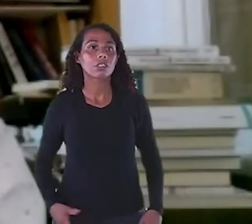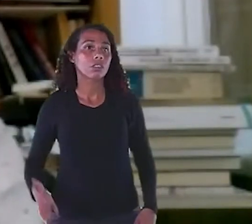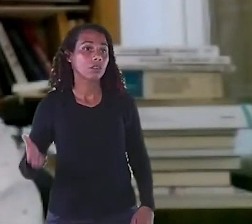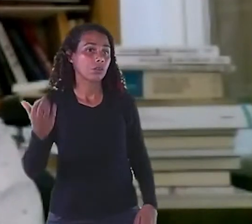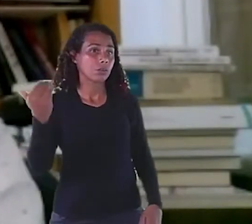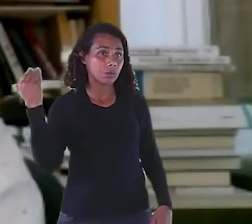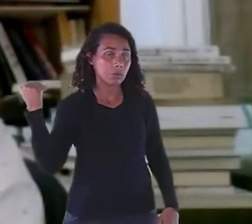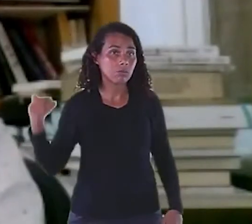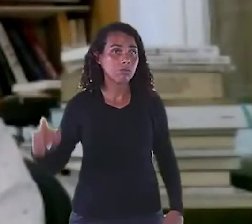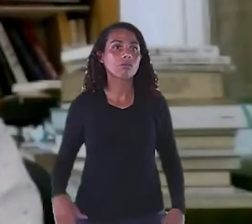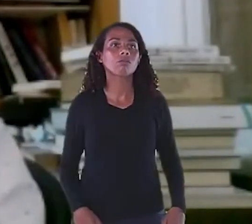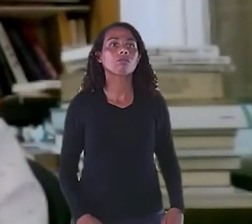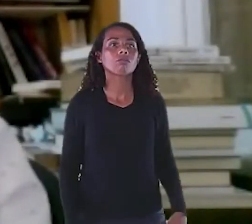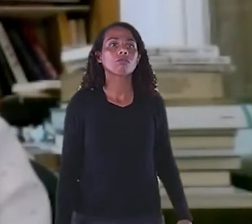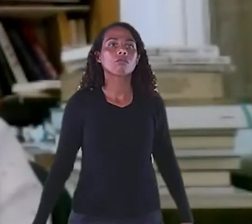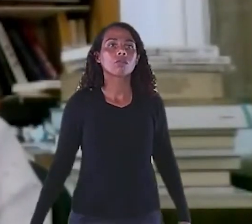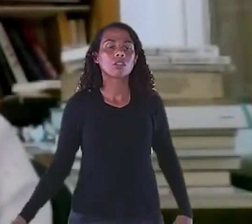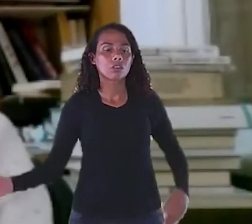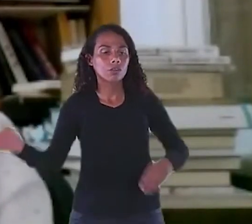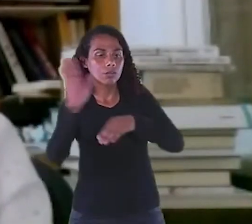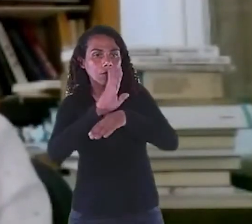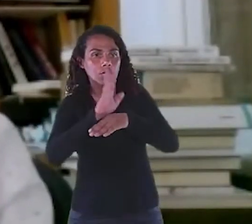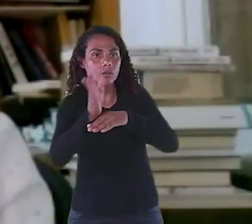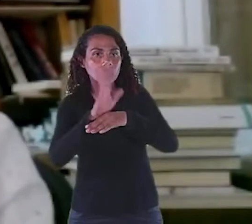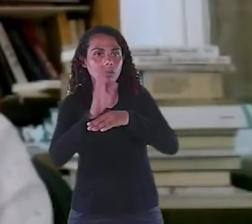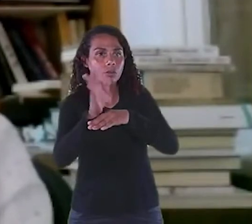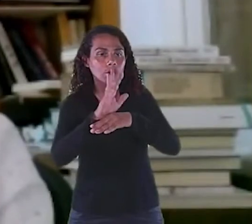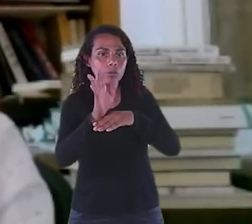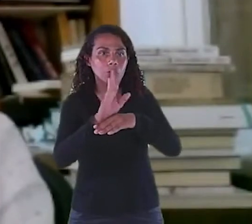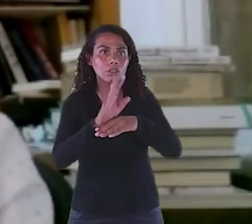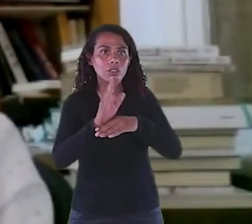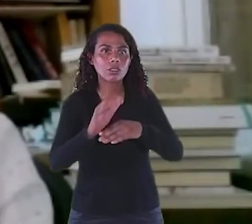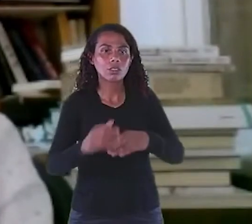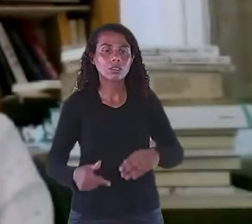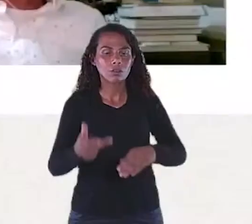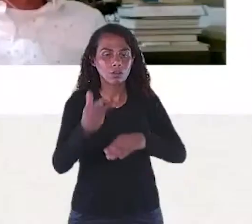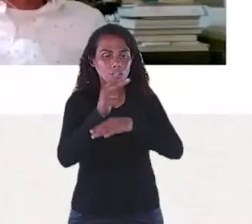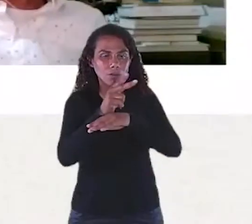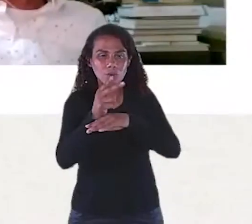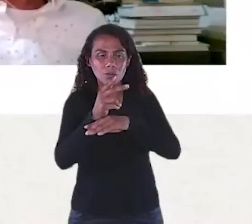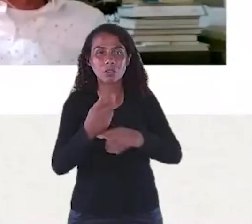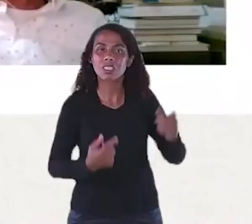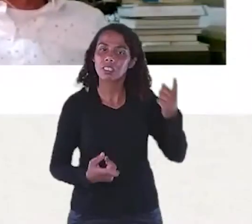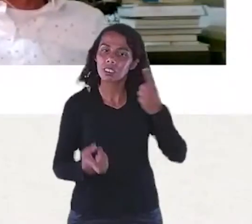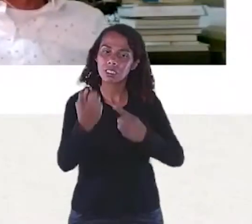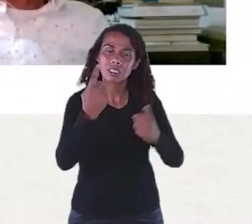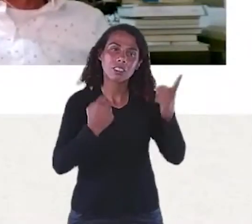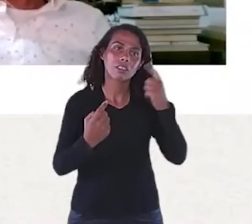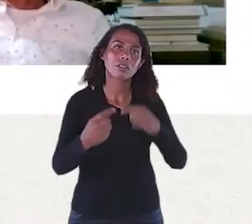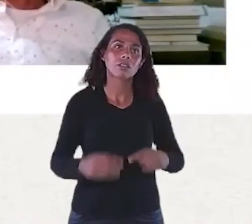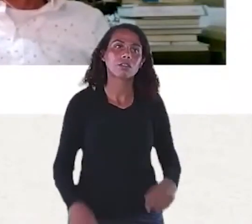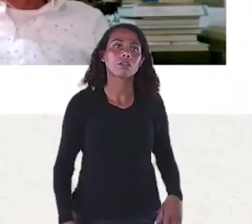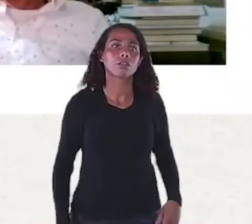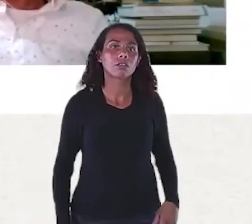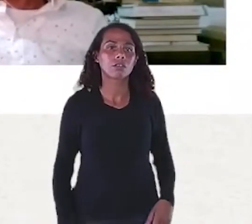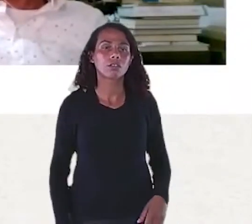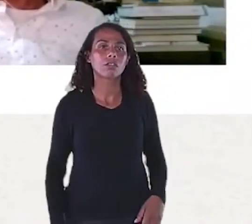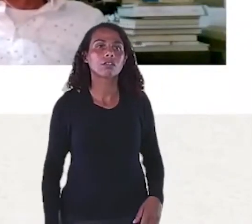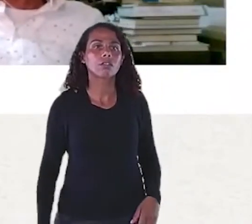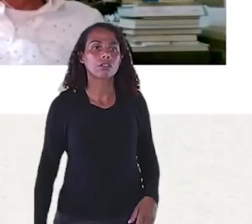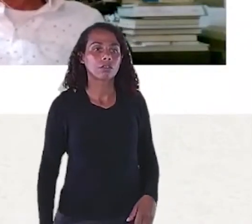tinha uma coisa de estudar cinema. Mas o que se estudava, hein? Nossa, a revista de cinema de Minas Gerais é